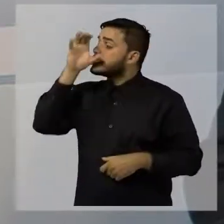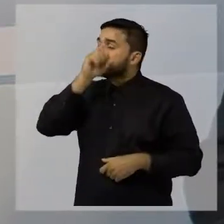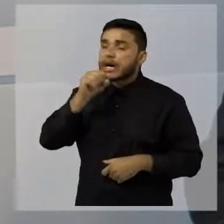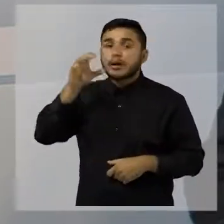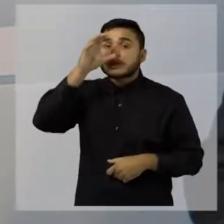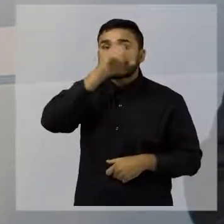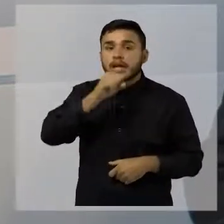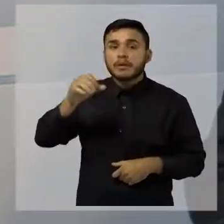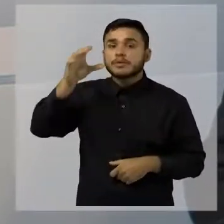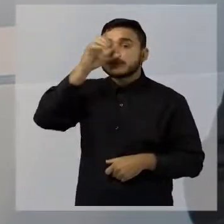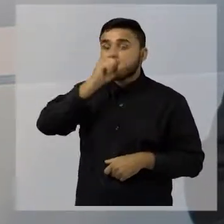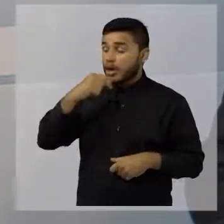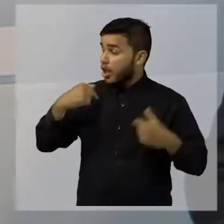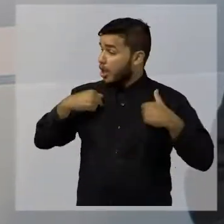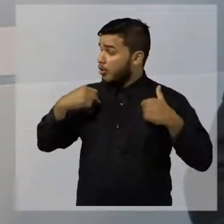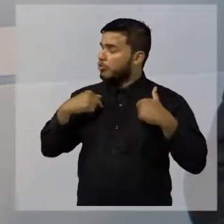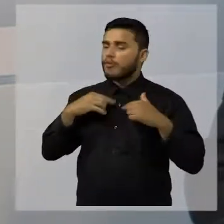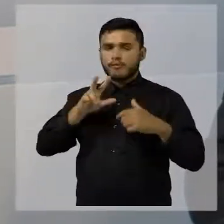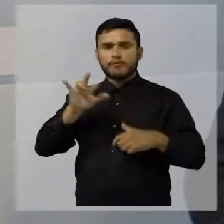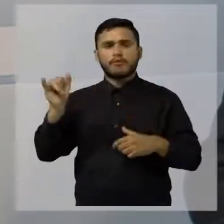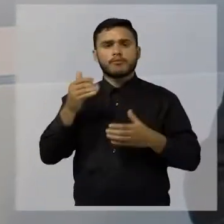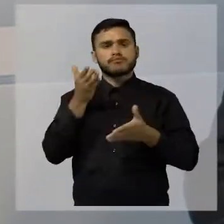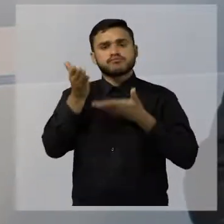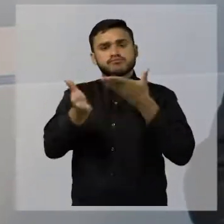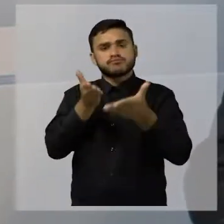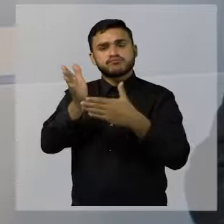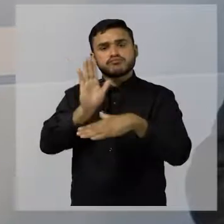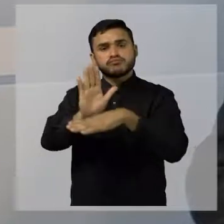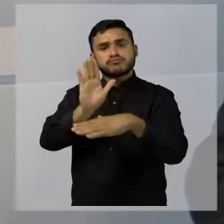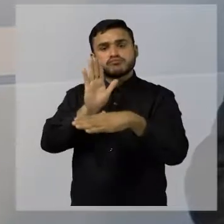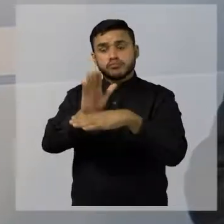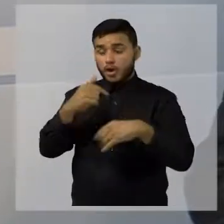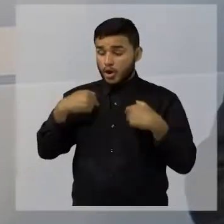pública, eu prometi para mim mesmo que quando eu fosse médico, eu